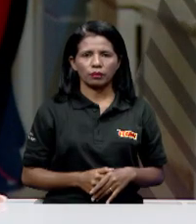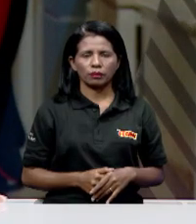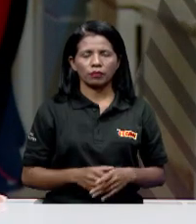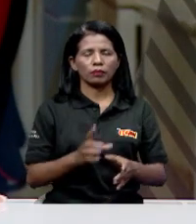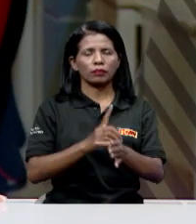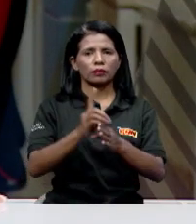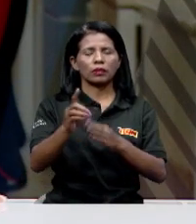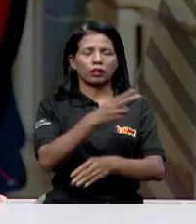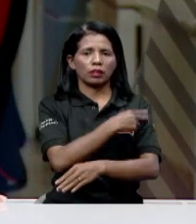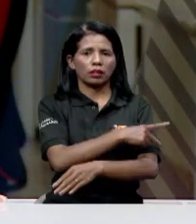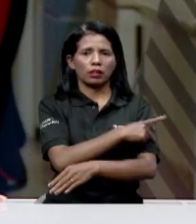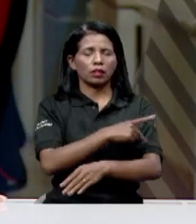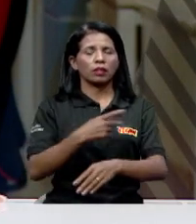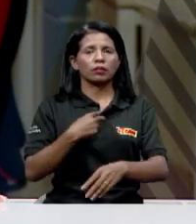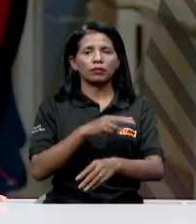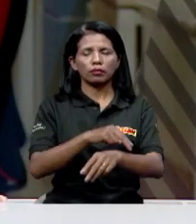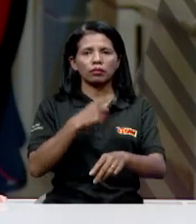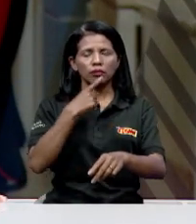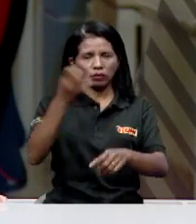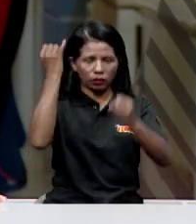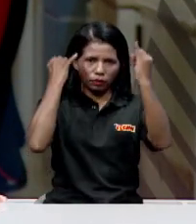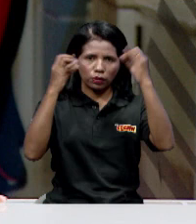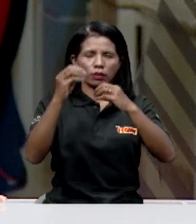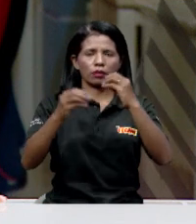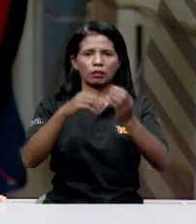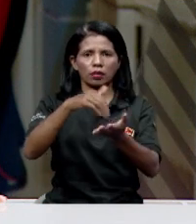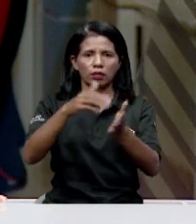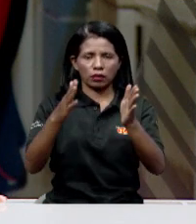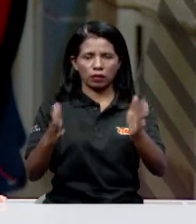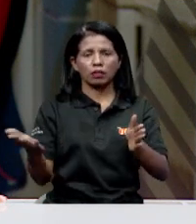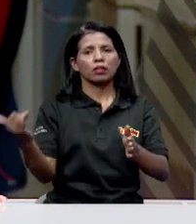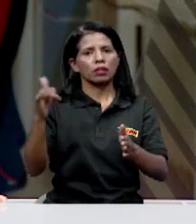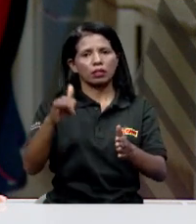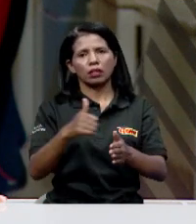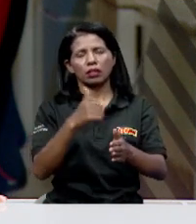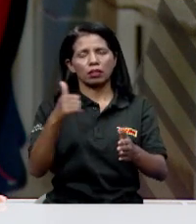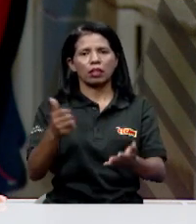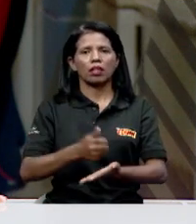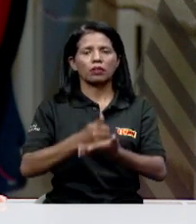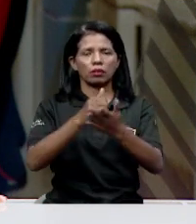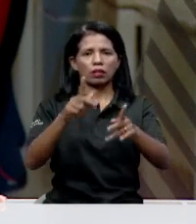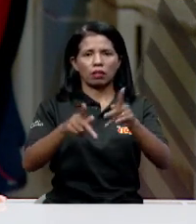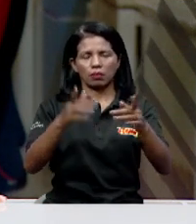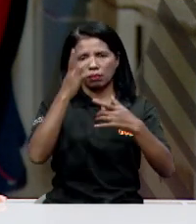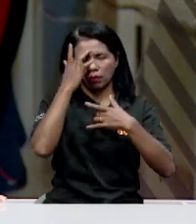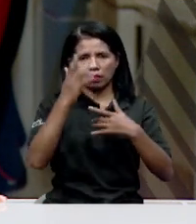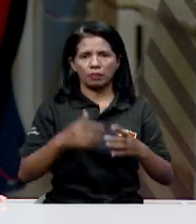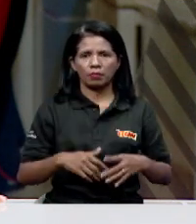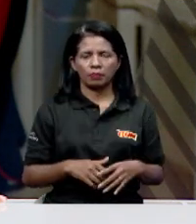Diretor Klinik Hospital Nasional rejeita informação quando a estudante estagiário Balon atende paciente.